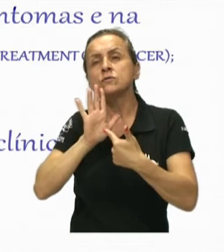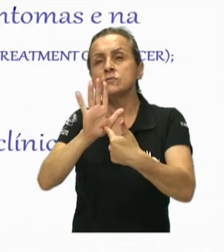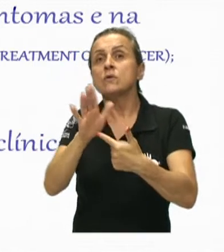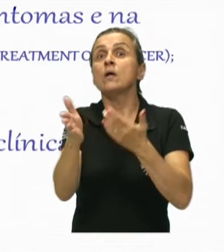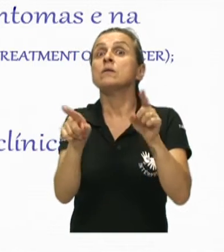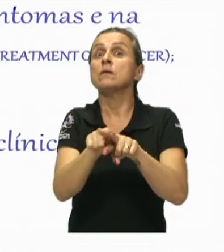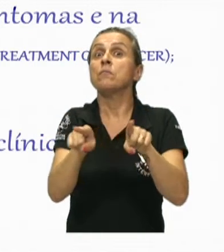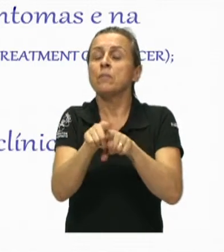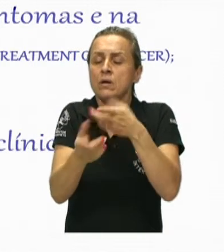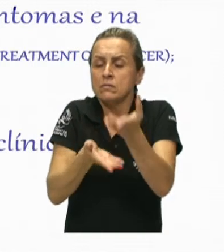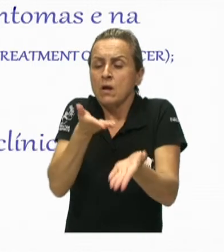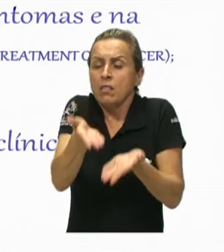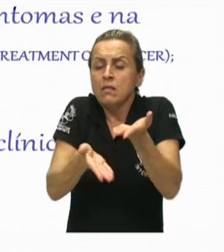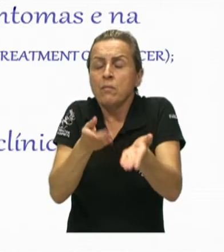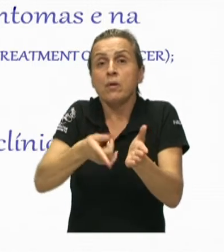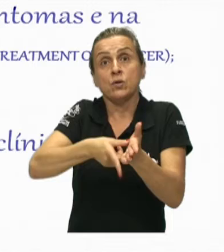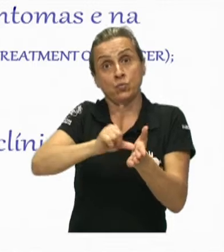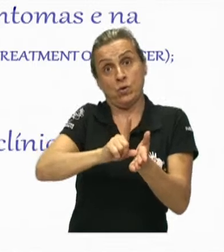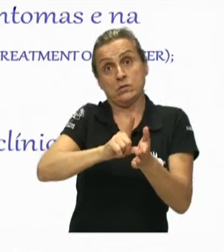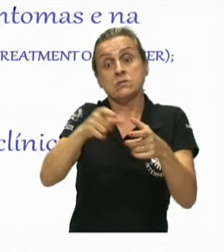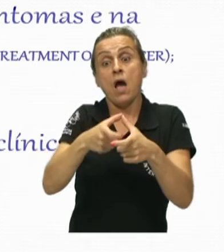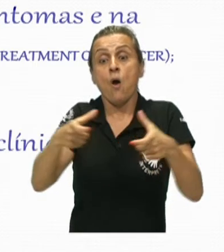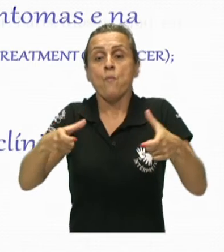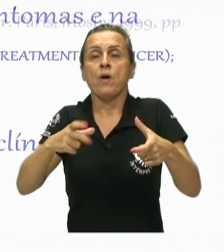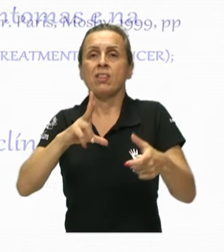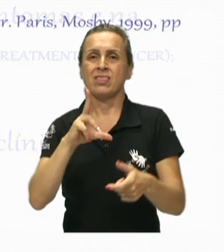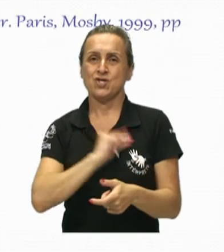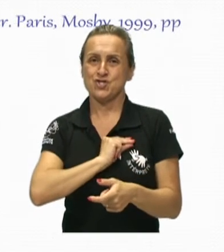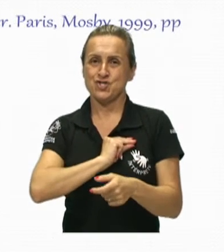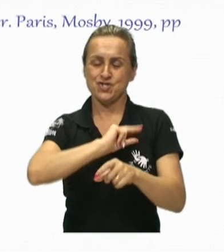mais precoce e aumenta a chance de cura. Próximo.